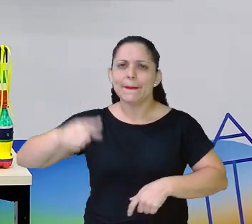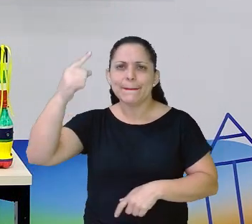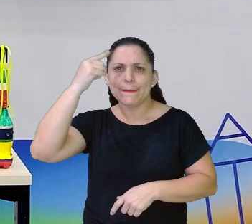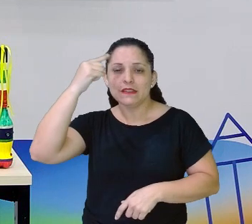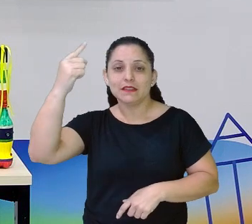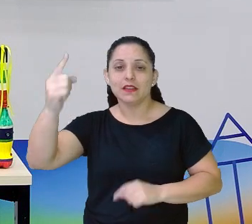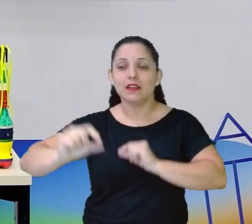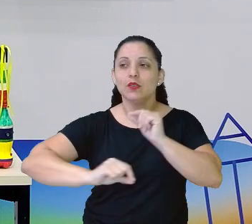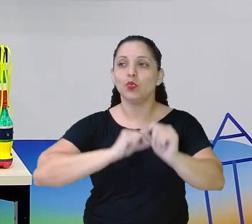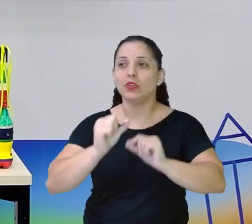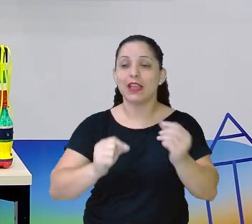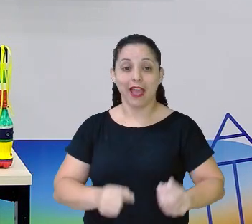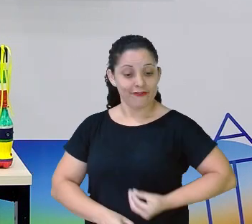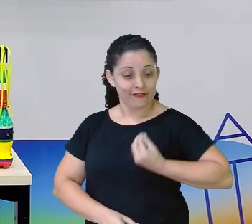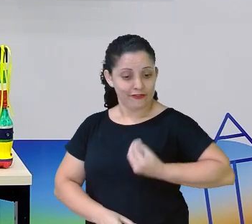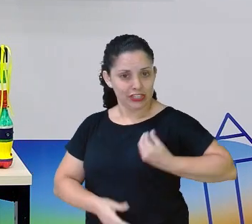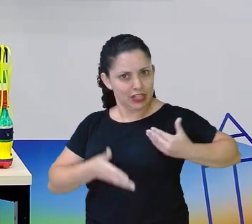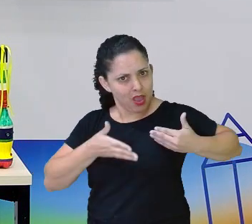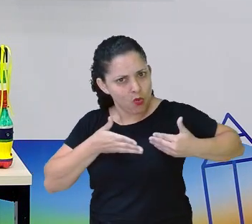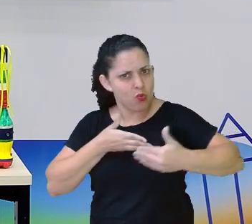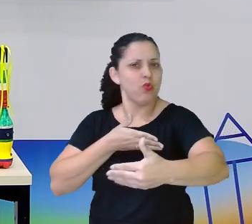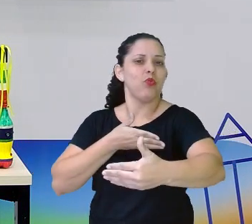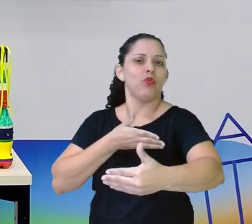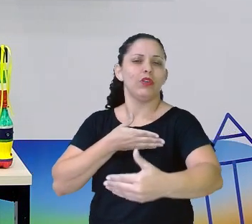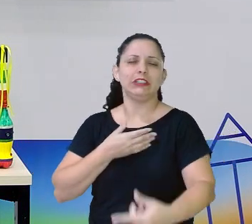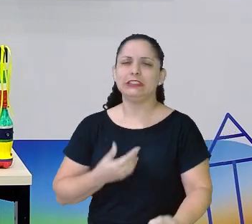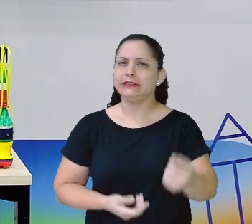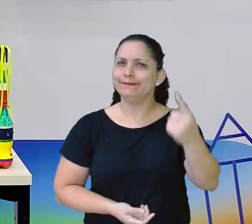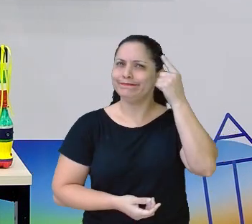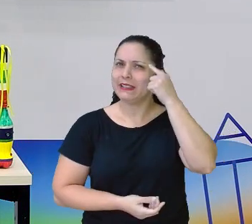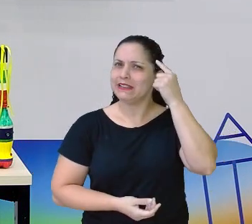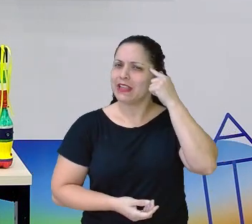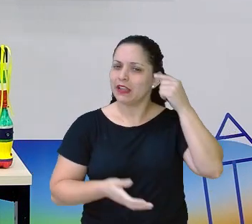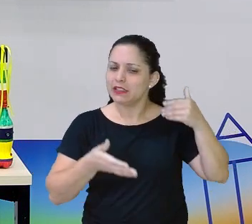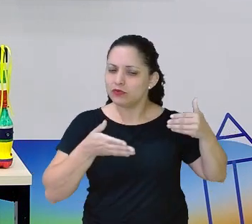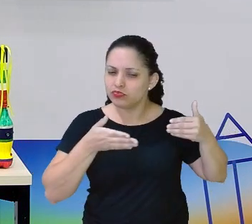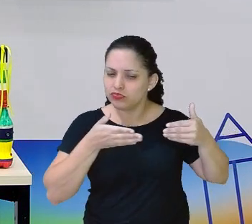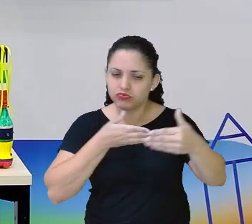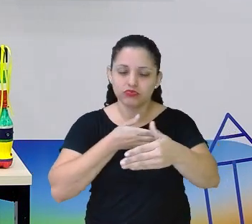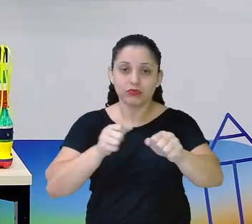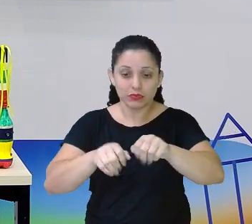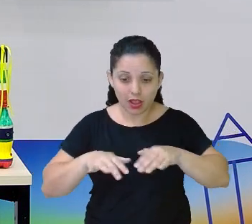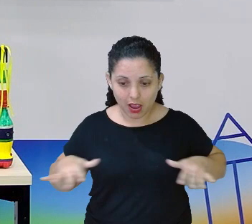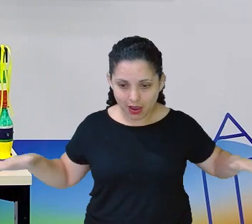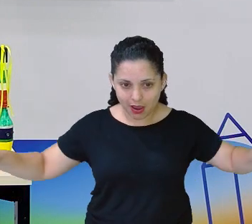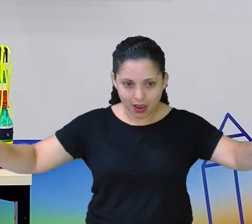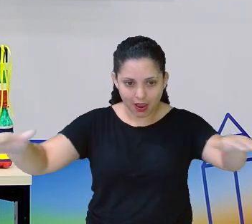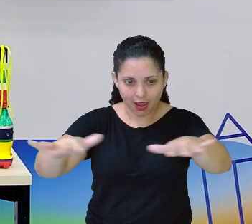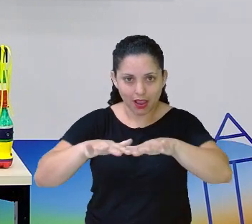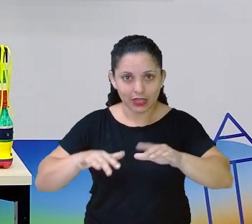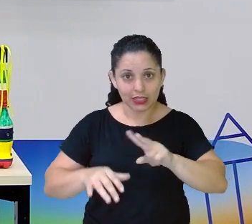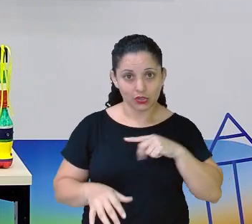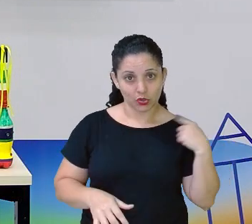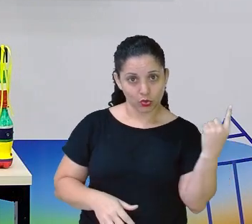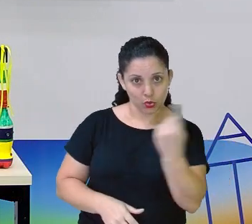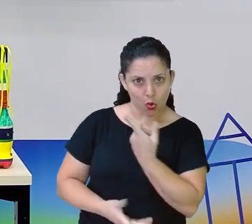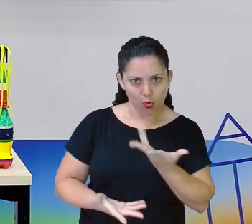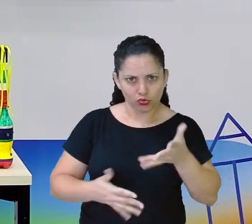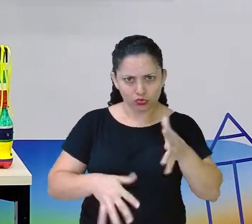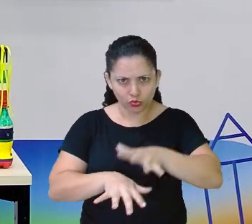nossa sobrevivência. E aí quando a gente pensa nesse meio ambiente que faz parte, que a gente